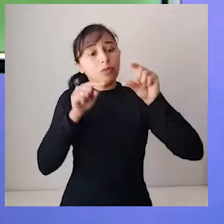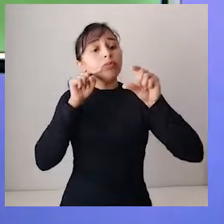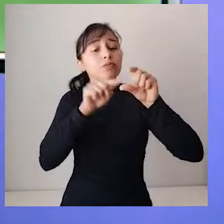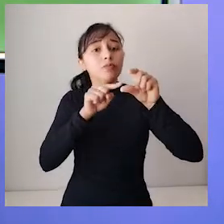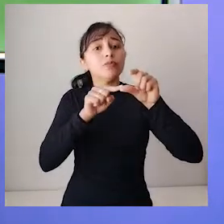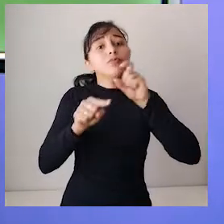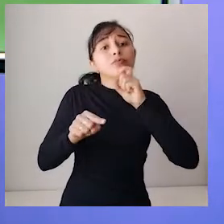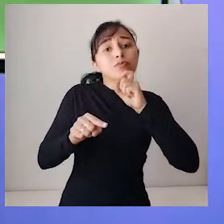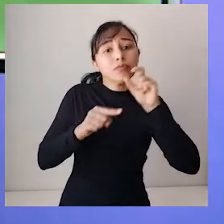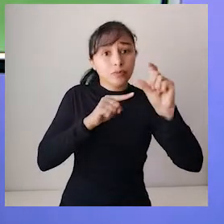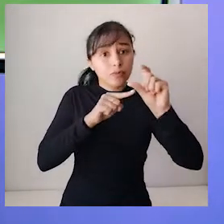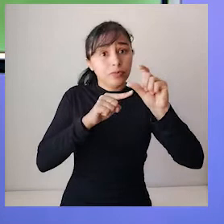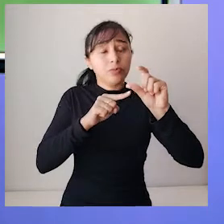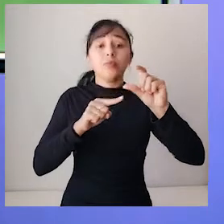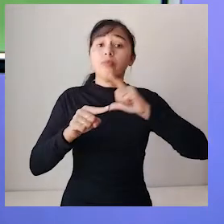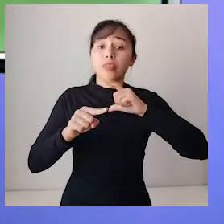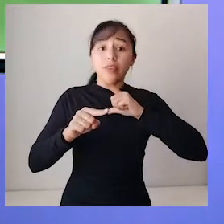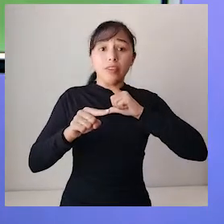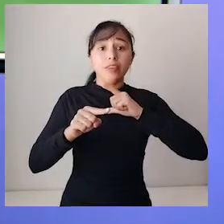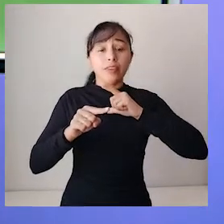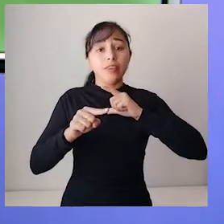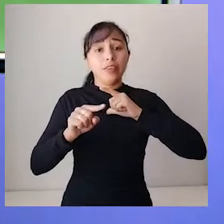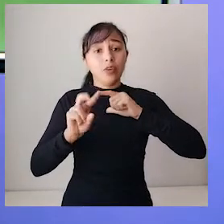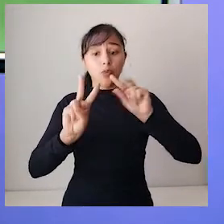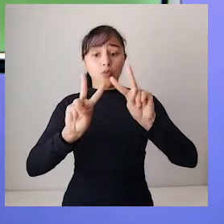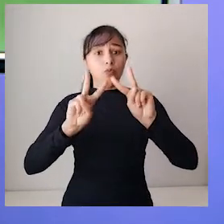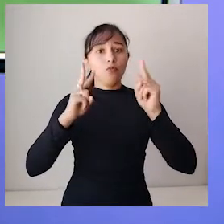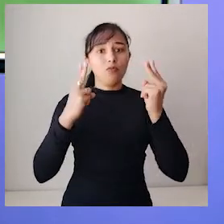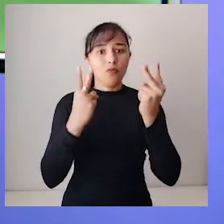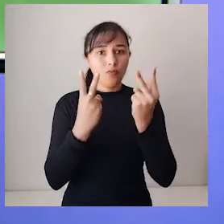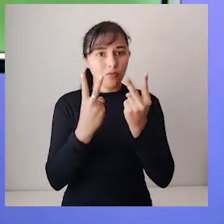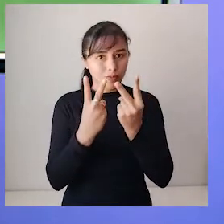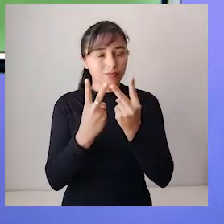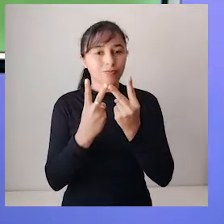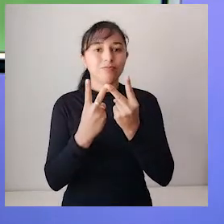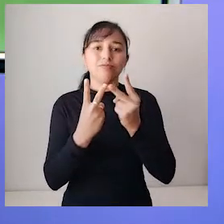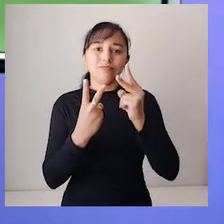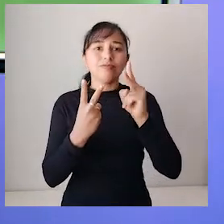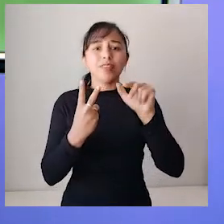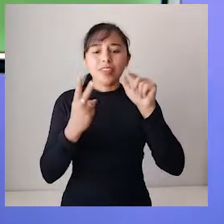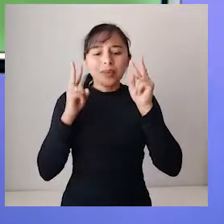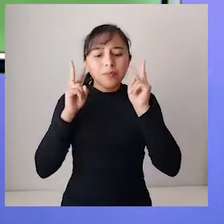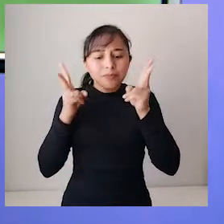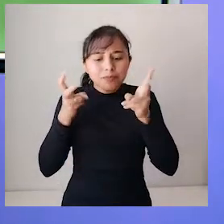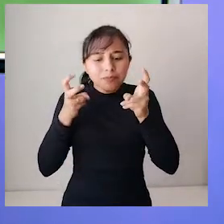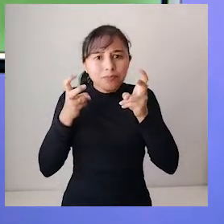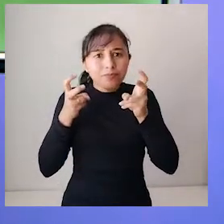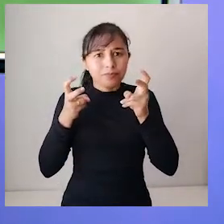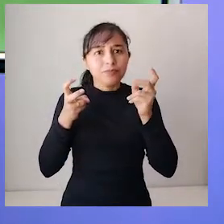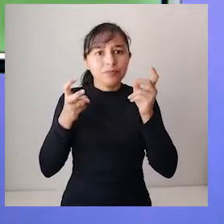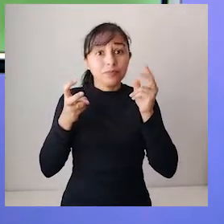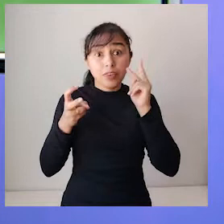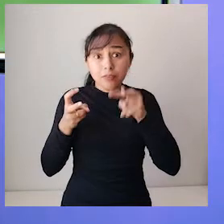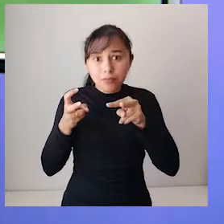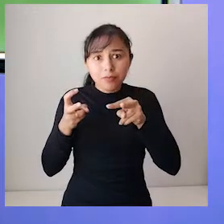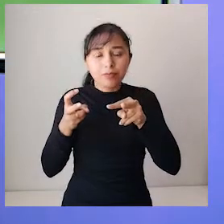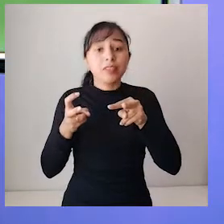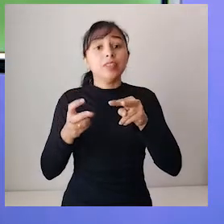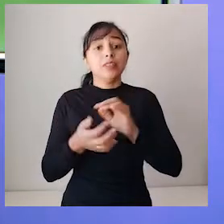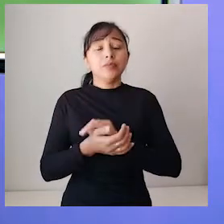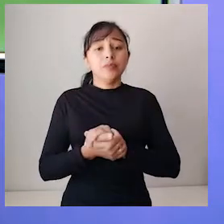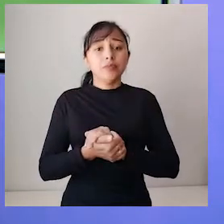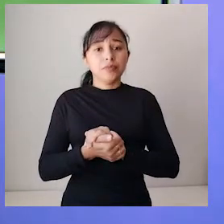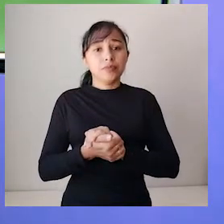naquele mesmo formato. Ela tem uma forma, um volume que é visível, que é sempre